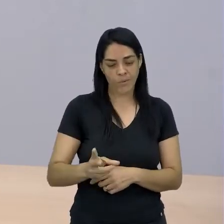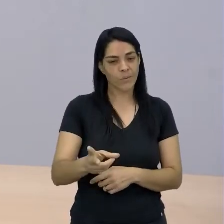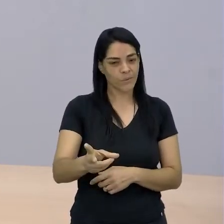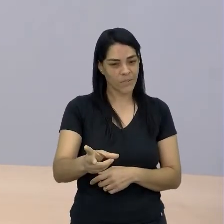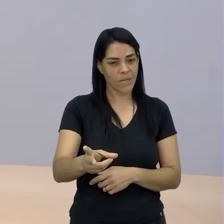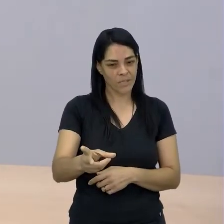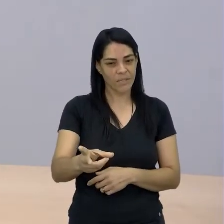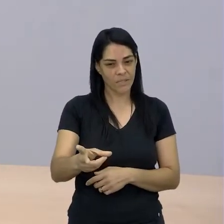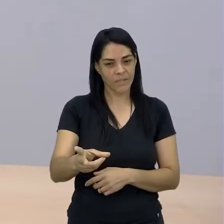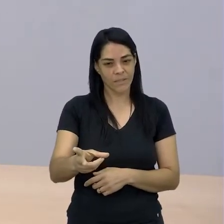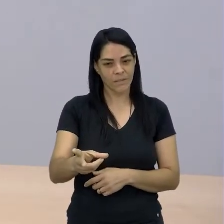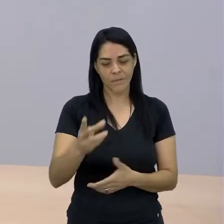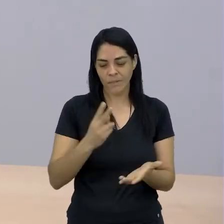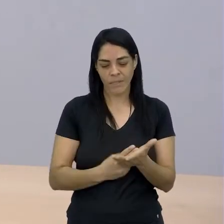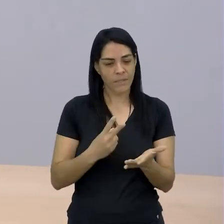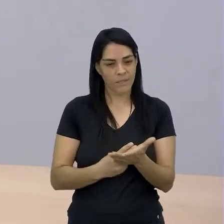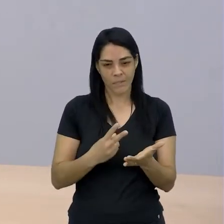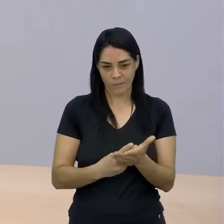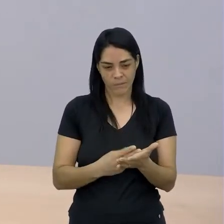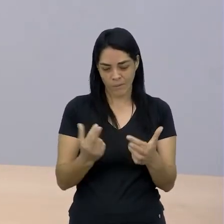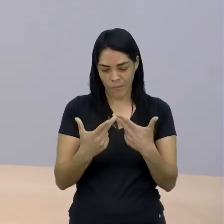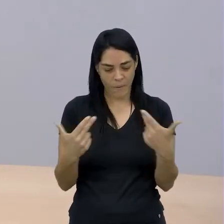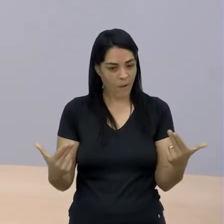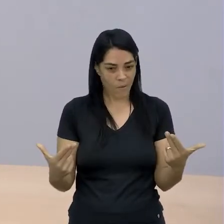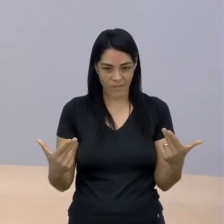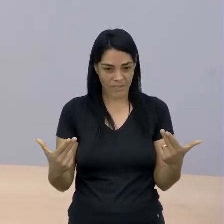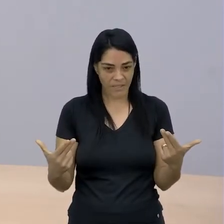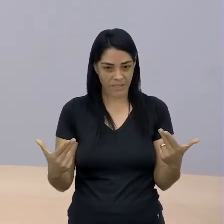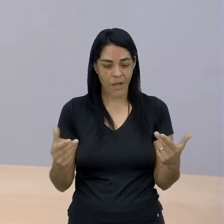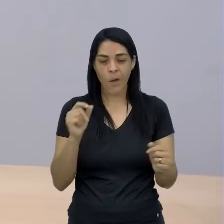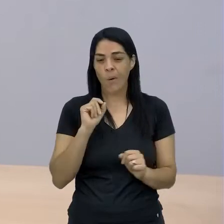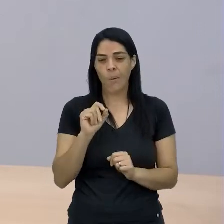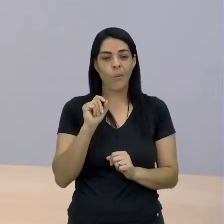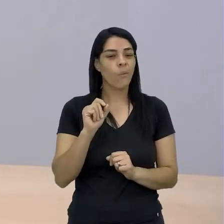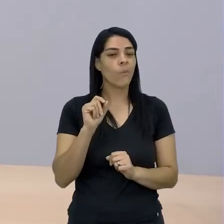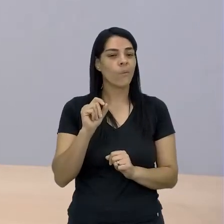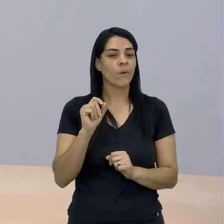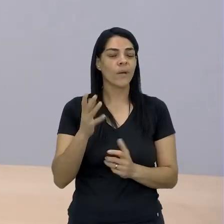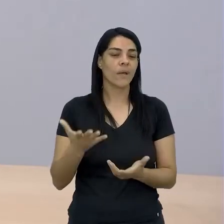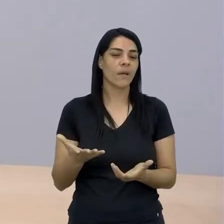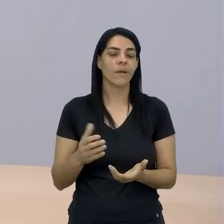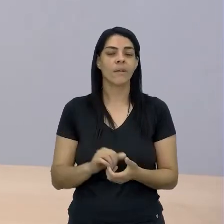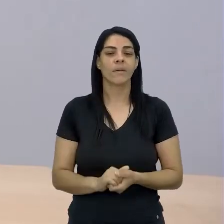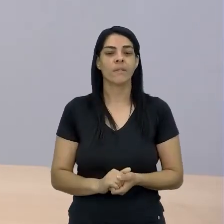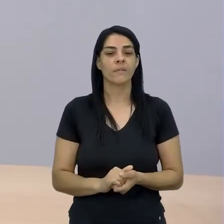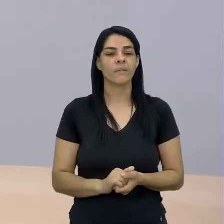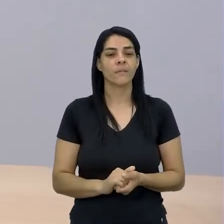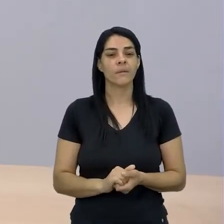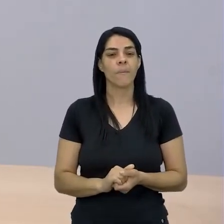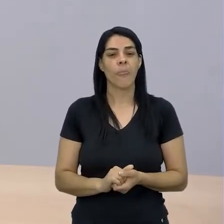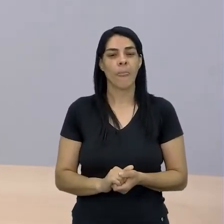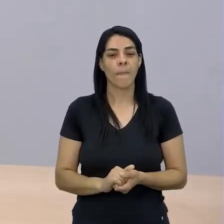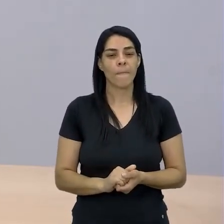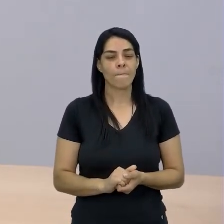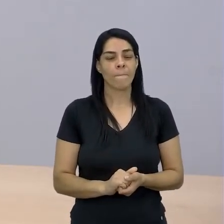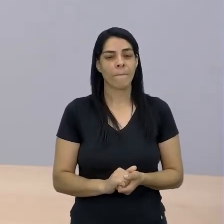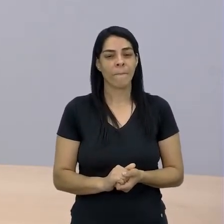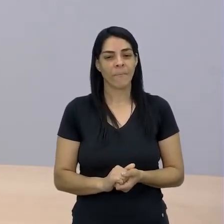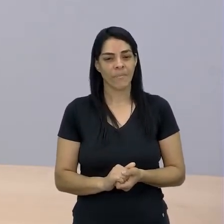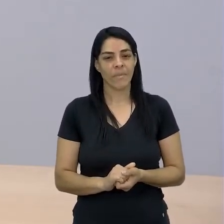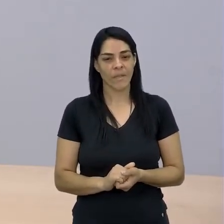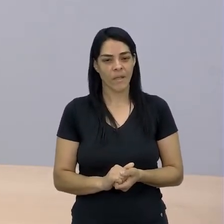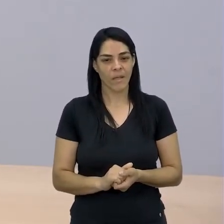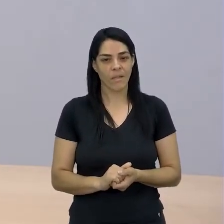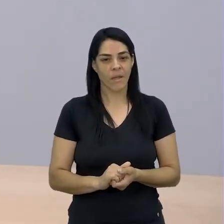continuidade dessas mesmas atividades. O que, porventura, evidentemente, vai levar ao